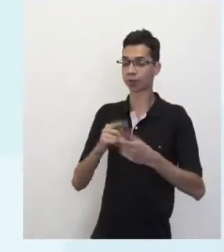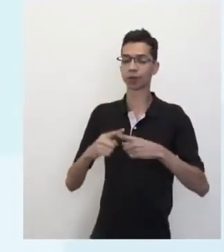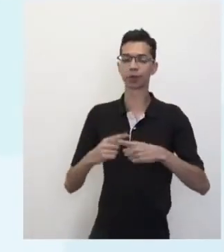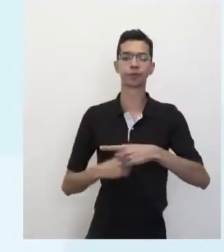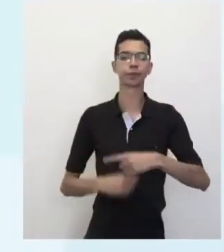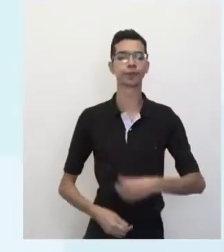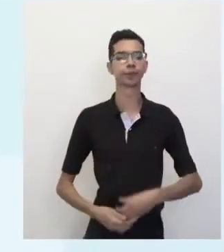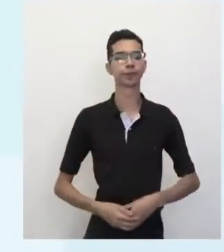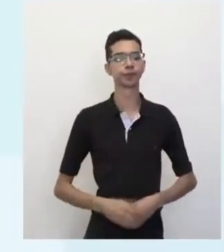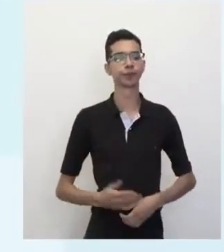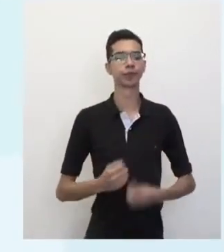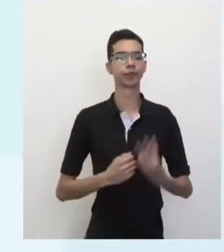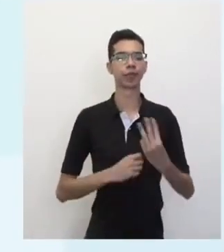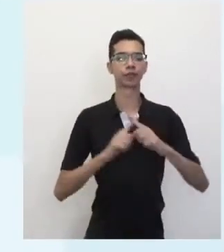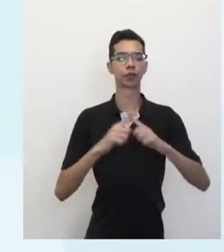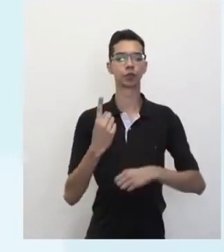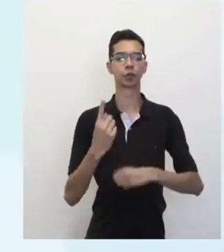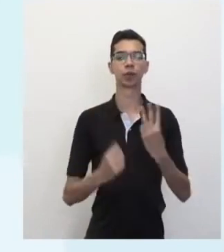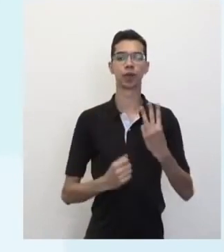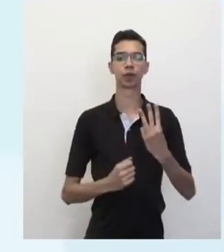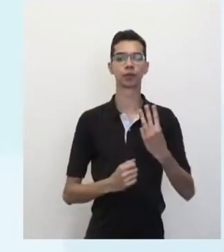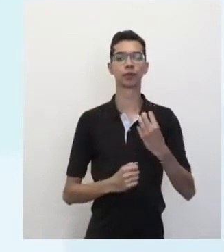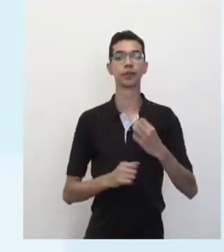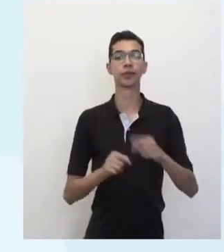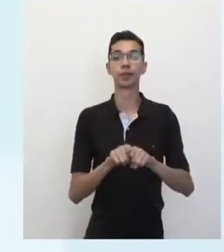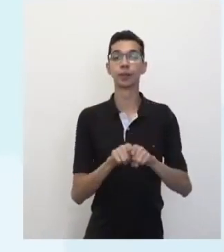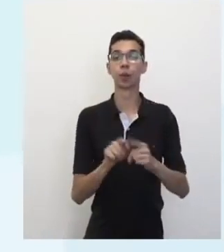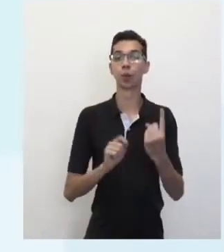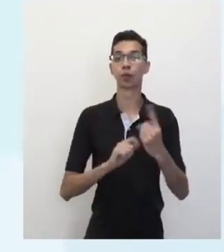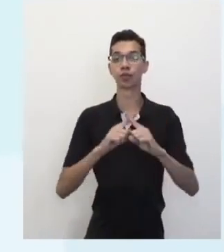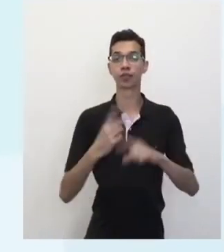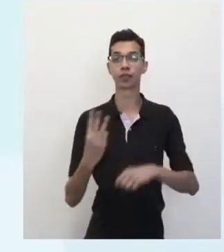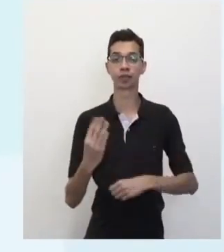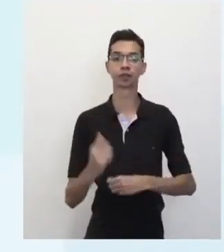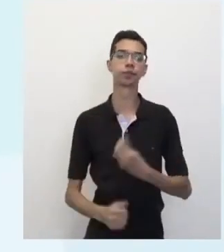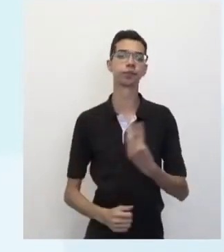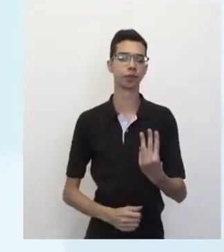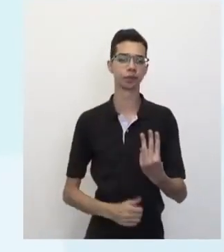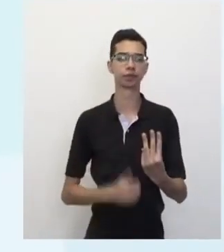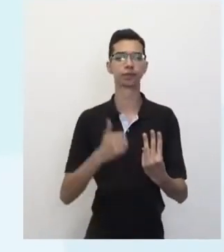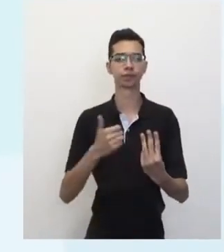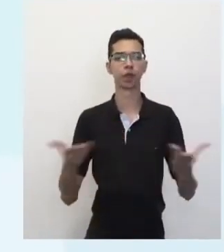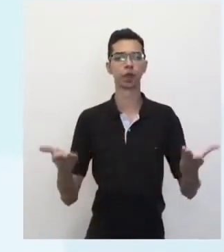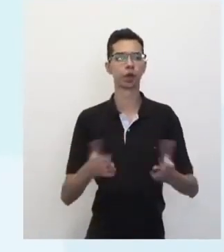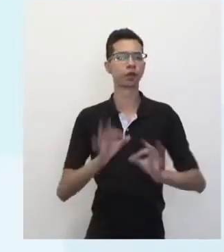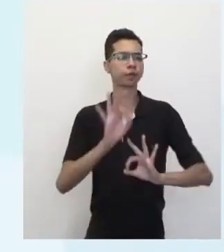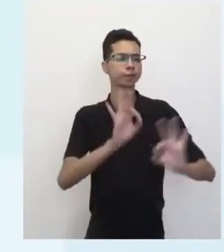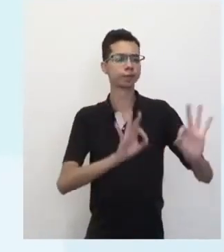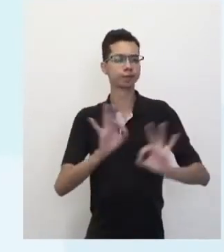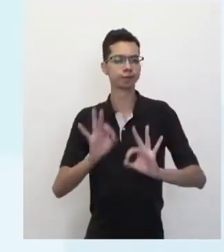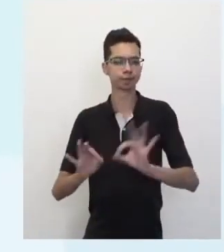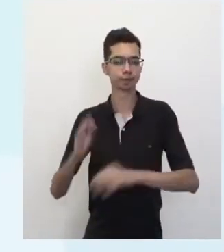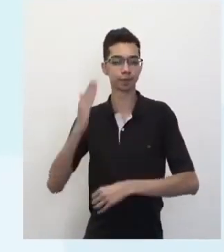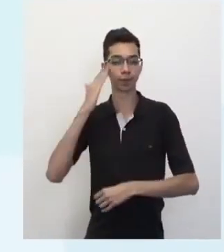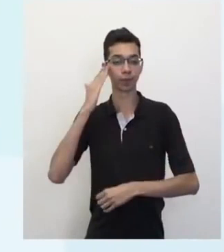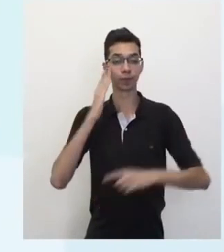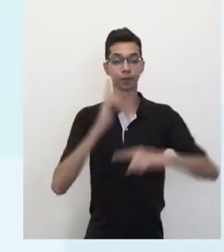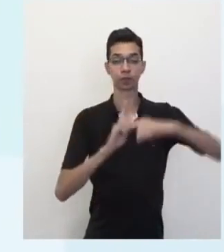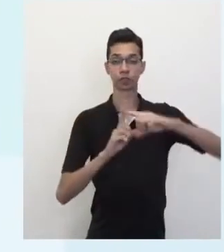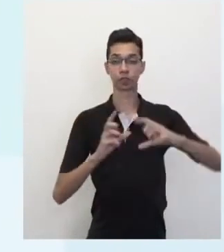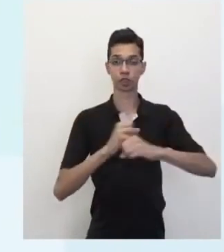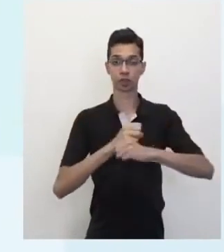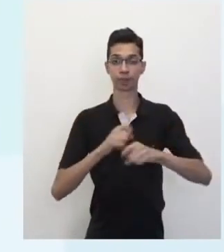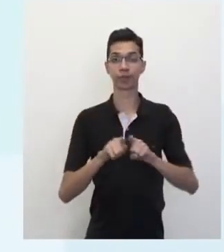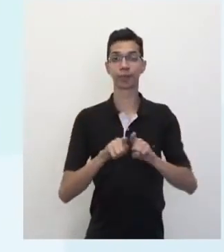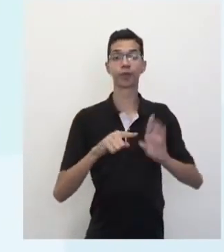3. E agora eu vou resolver a última ordem, que é a soma e a subtração. E aí, ó, a gente já sabe que tem